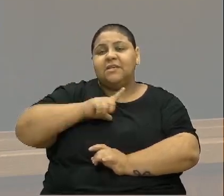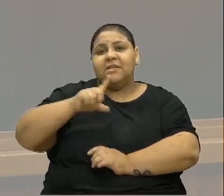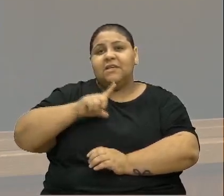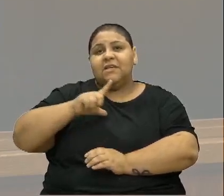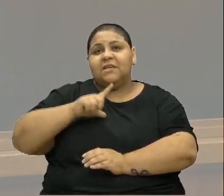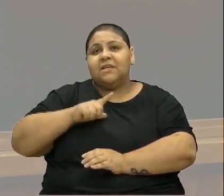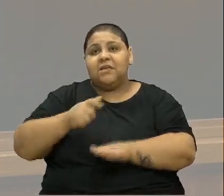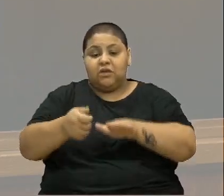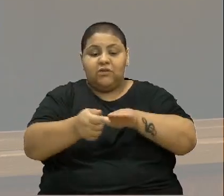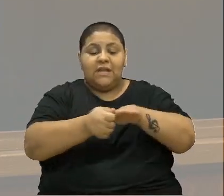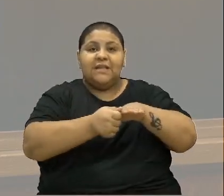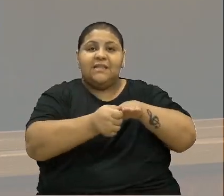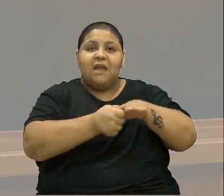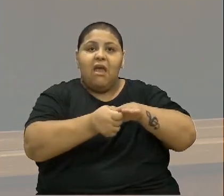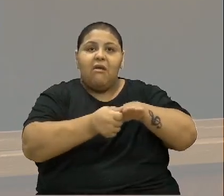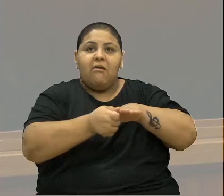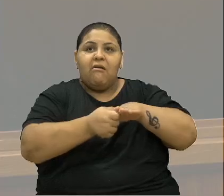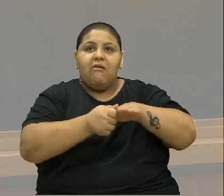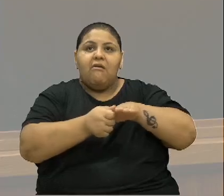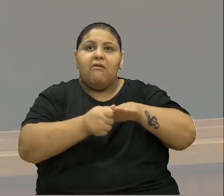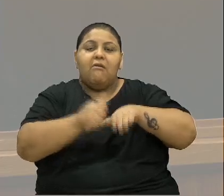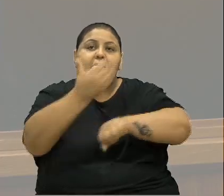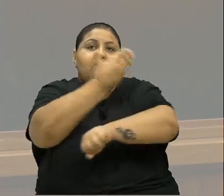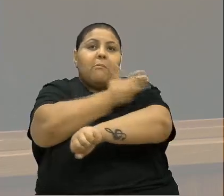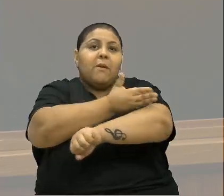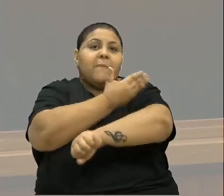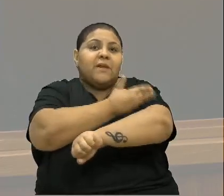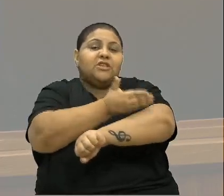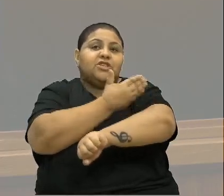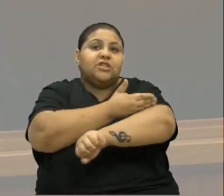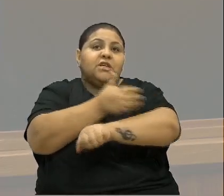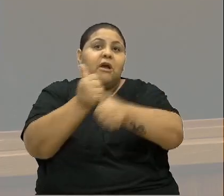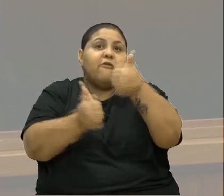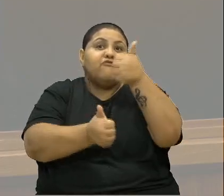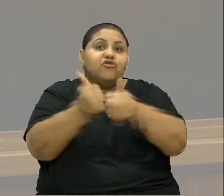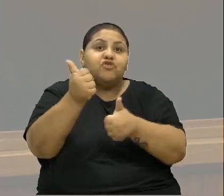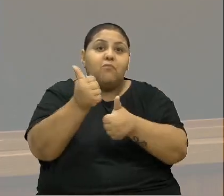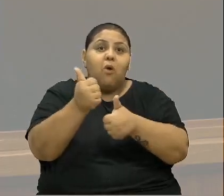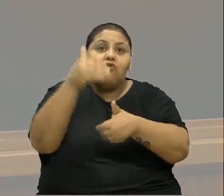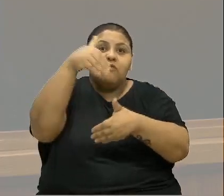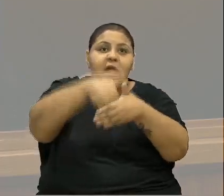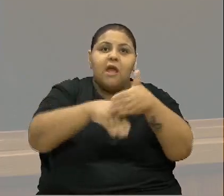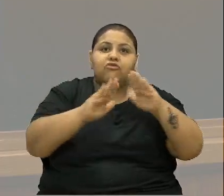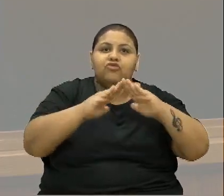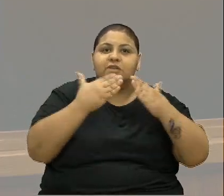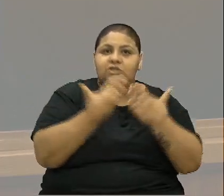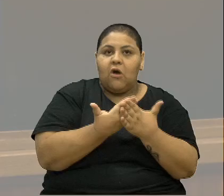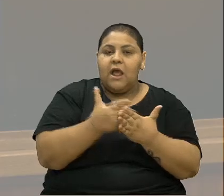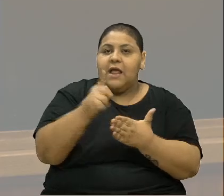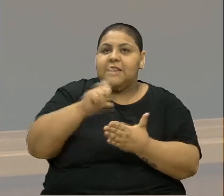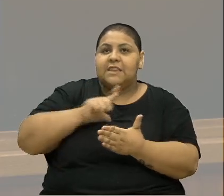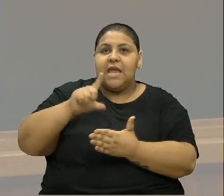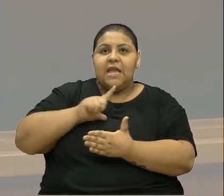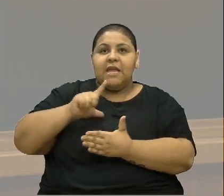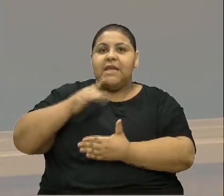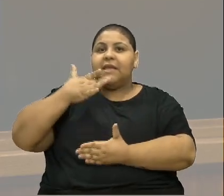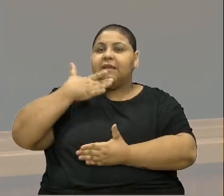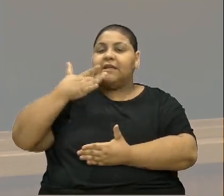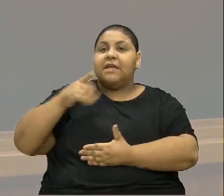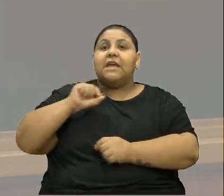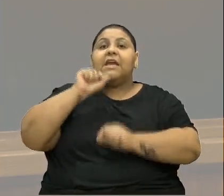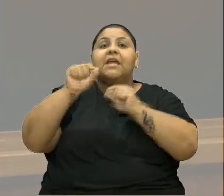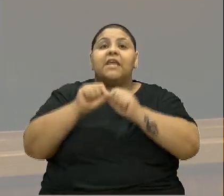muitas vezes, para jogar futebol na escola, no recreio. Tem crianças, quem já deu aula,